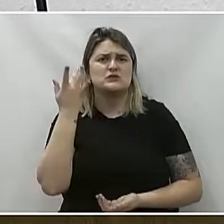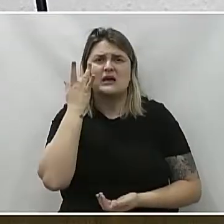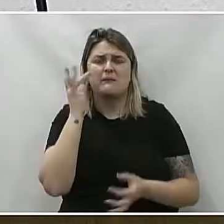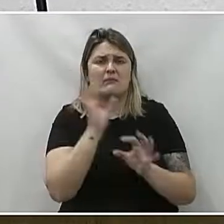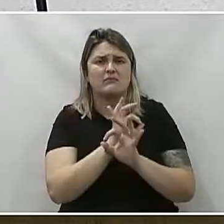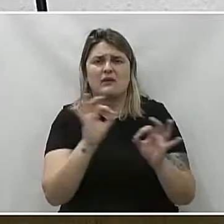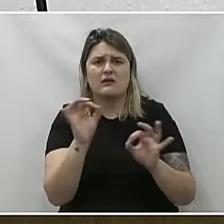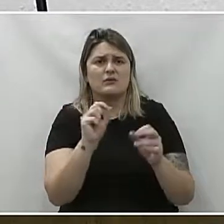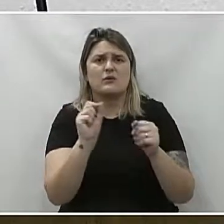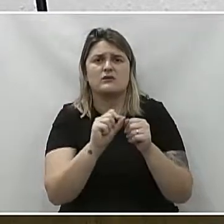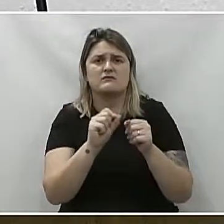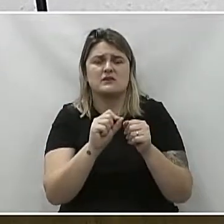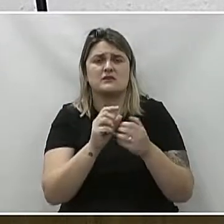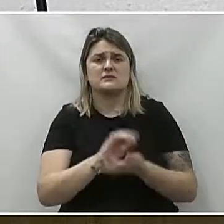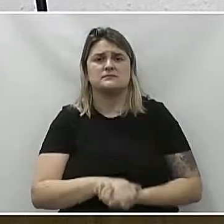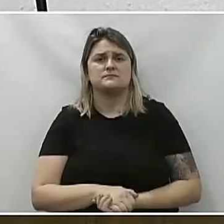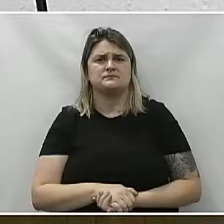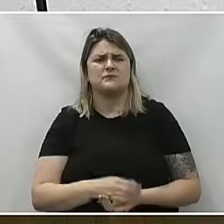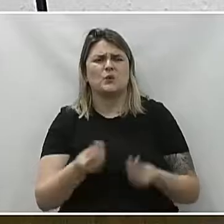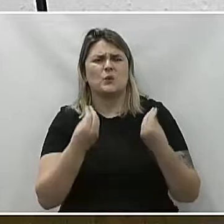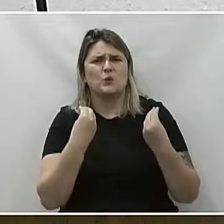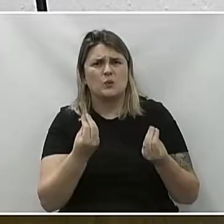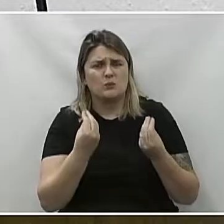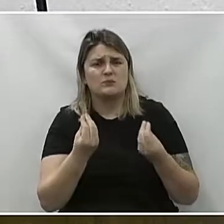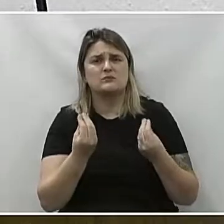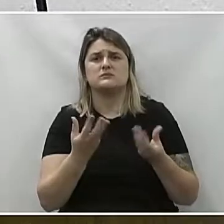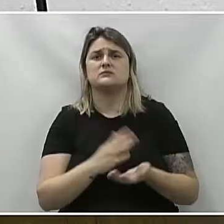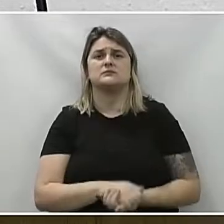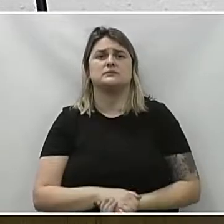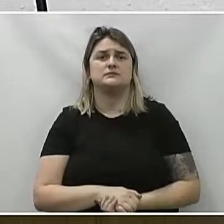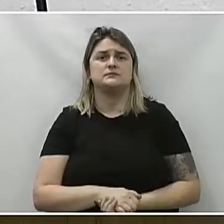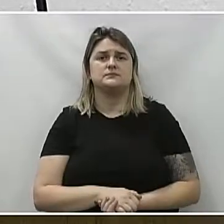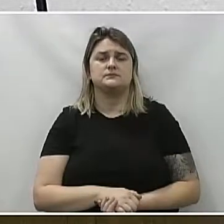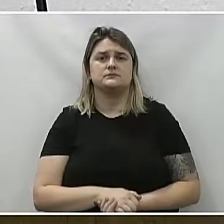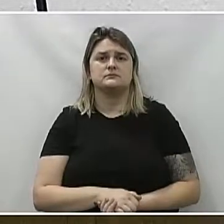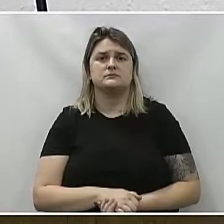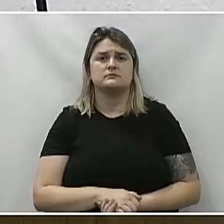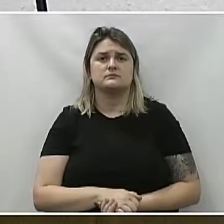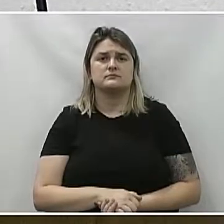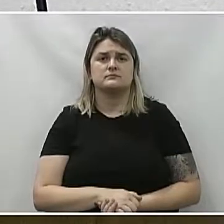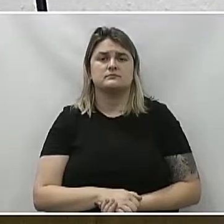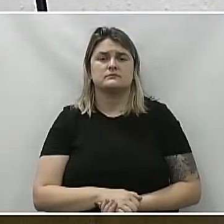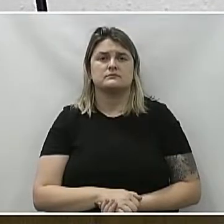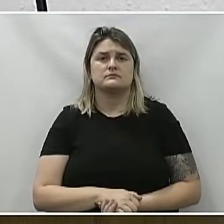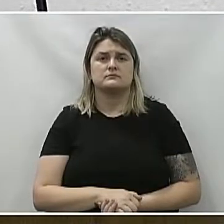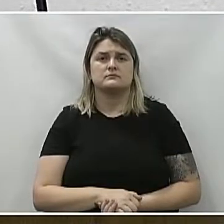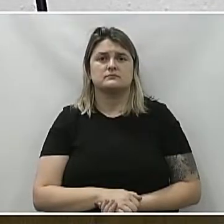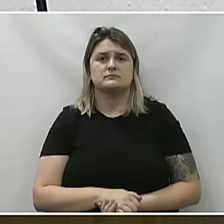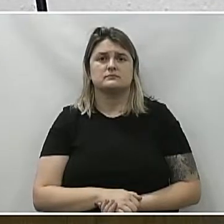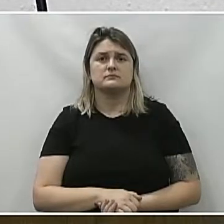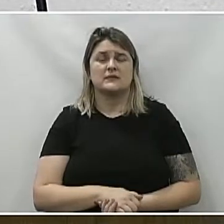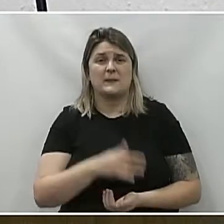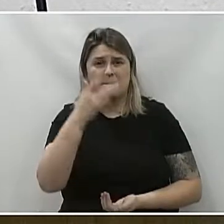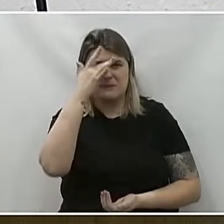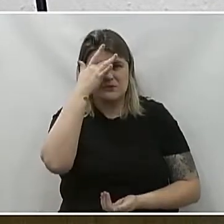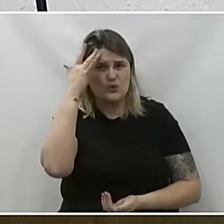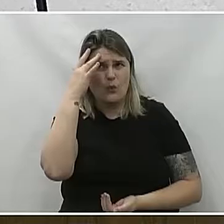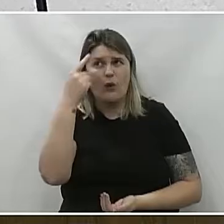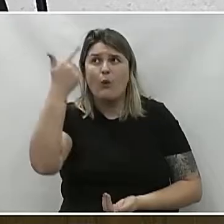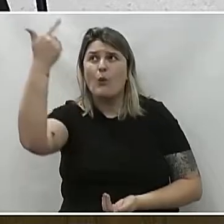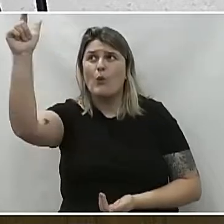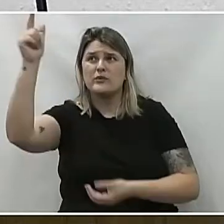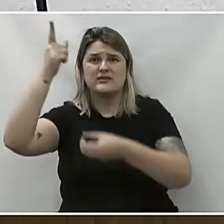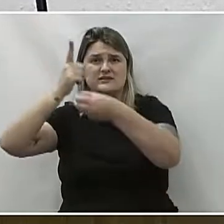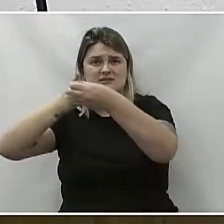sabiam. Falei, como que pode você tá em uma outra cidade